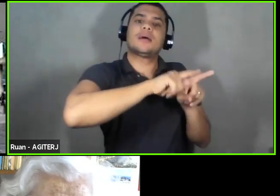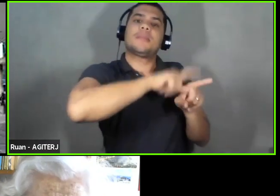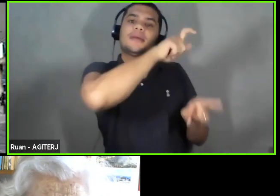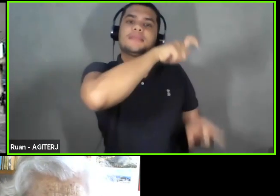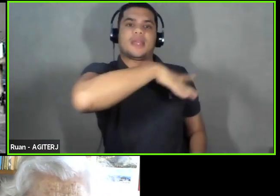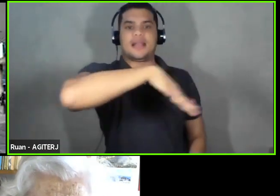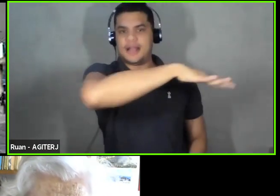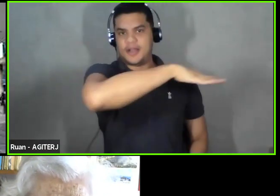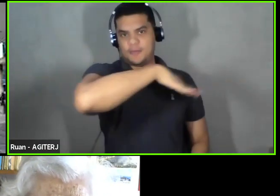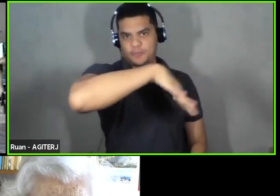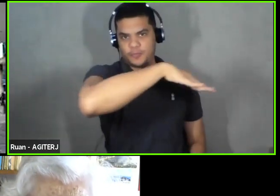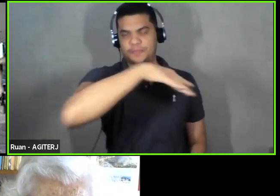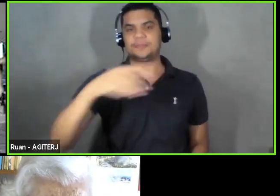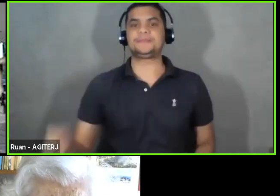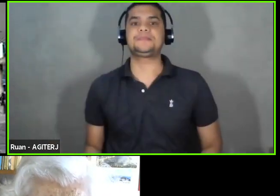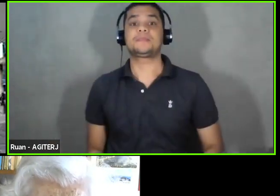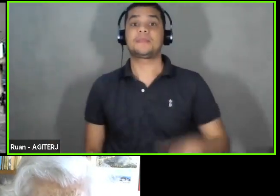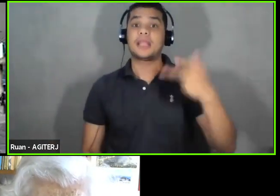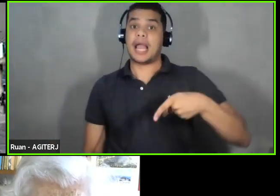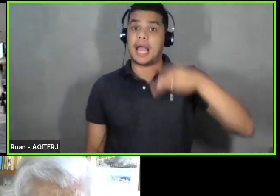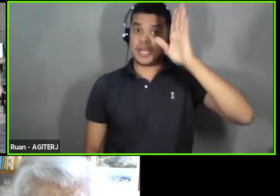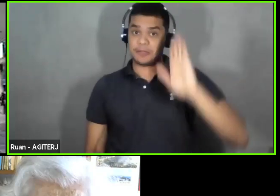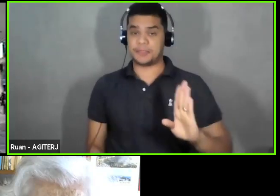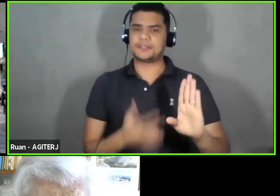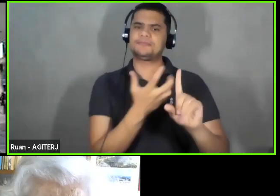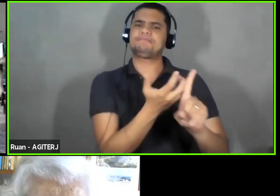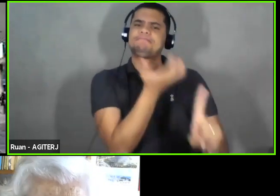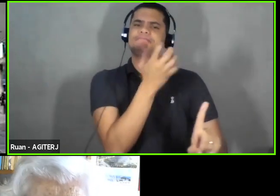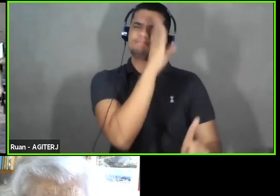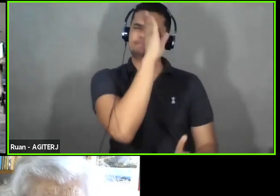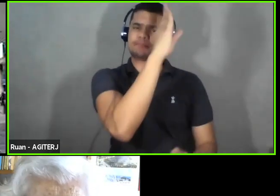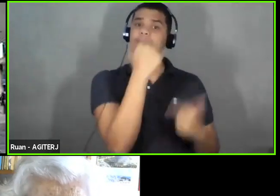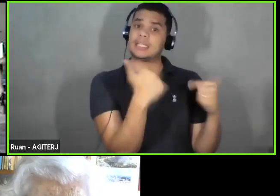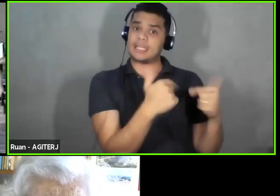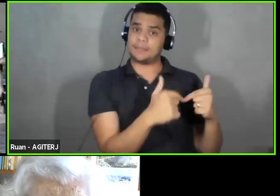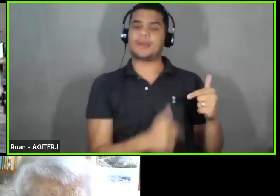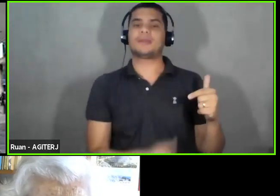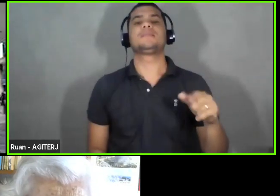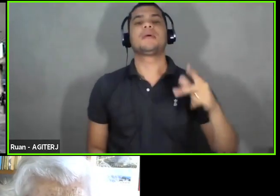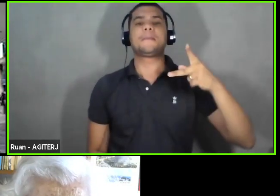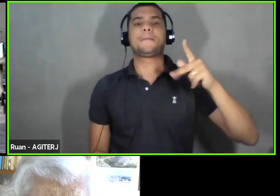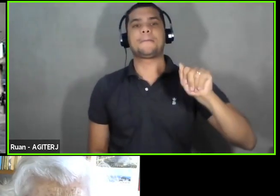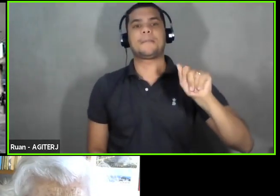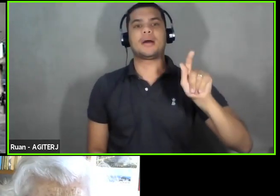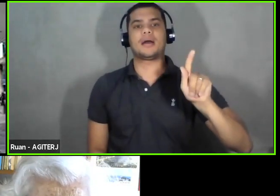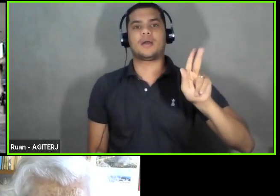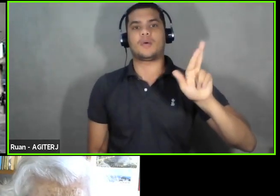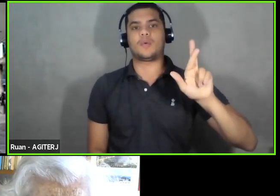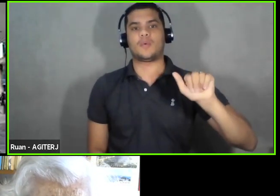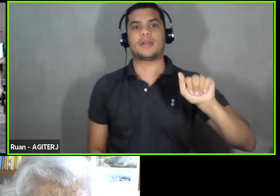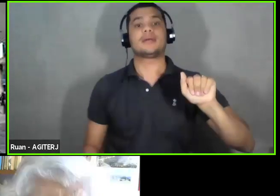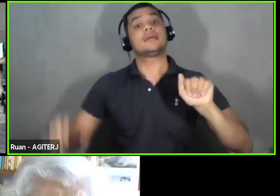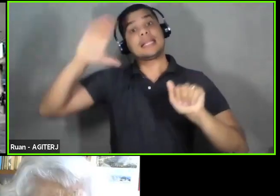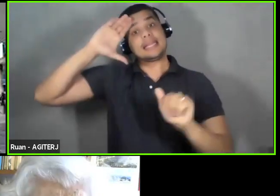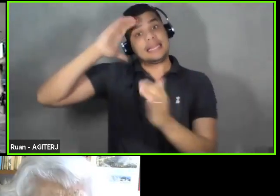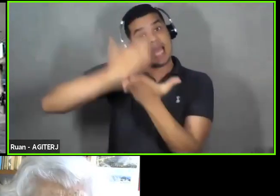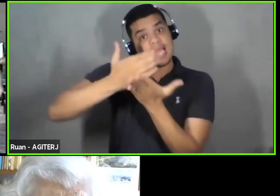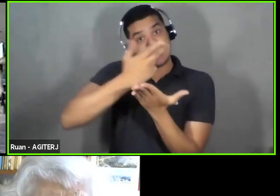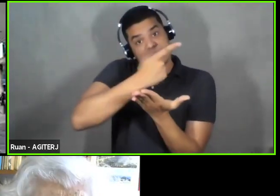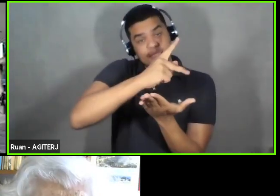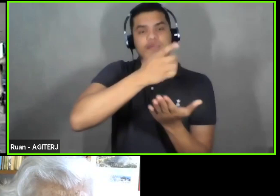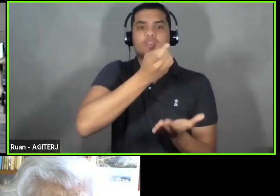campo. No Brasil, destacam-se o trabalho pioneiro de Reinaldo Pagura, a sua tese de doutorado